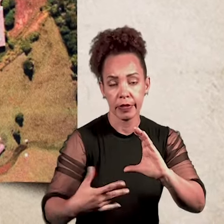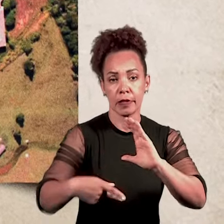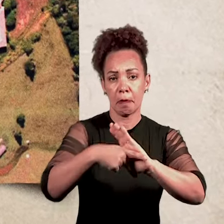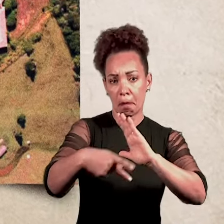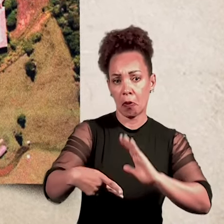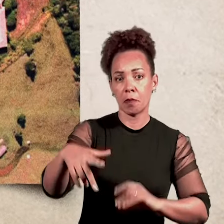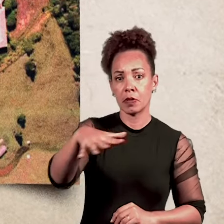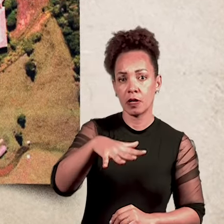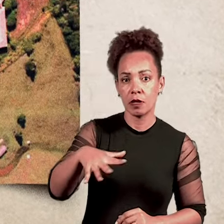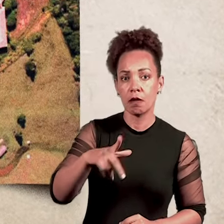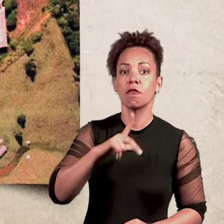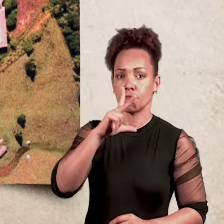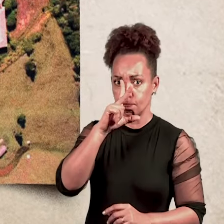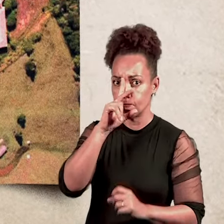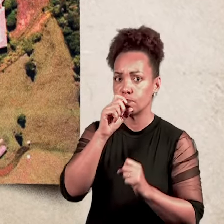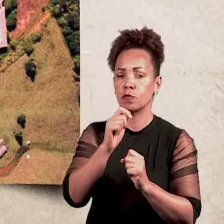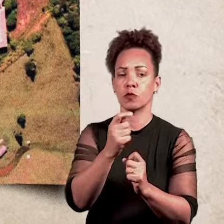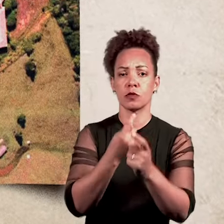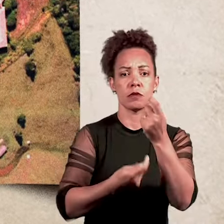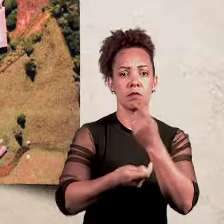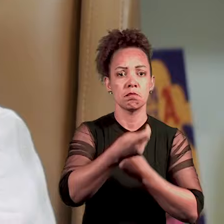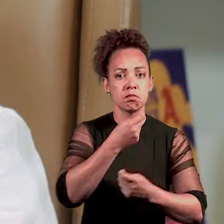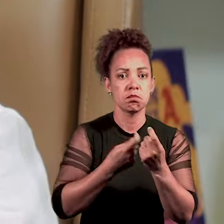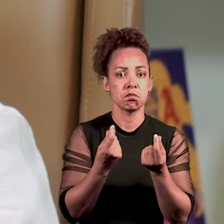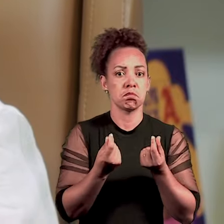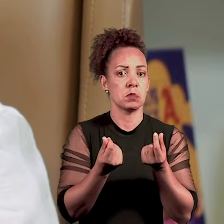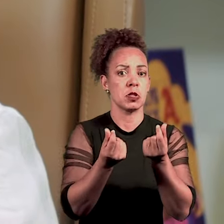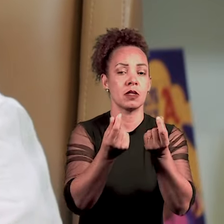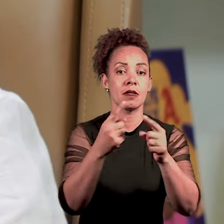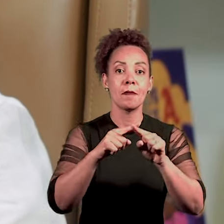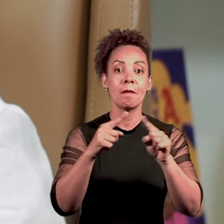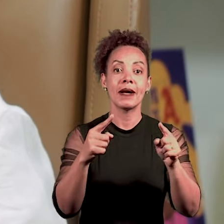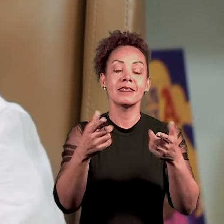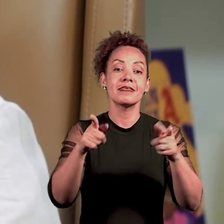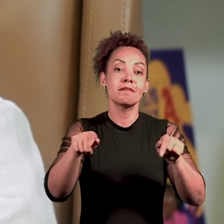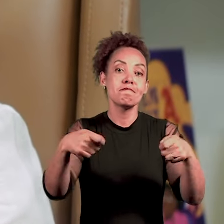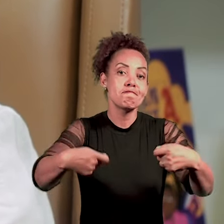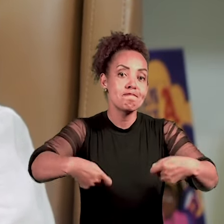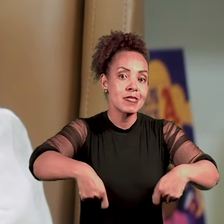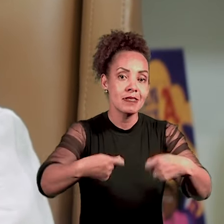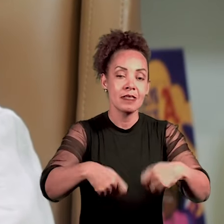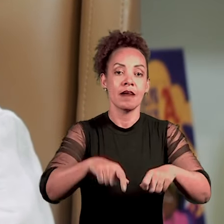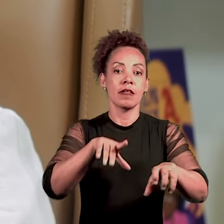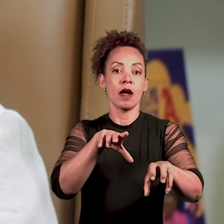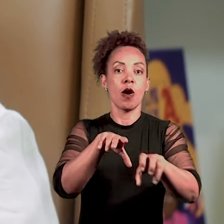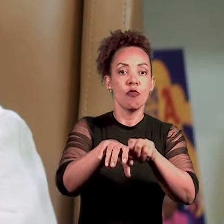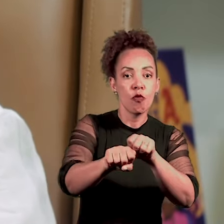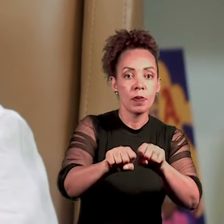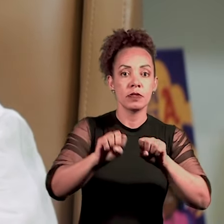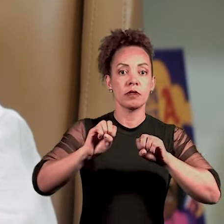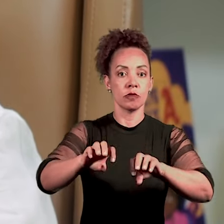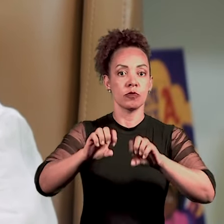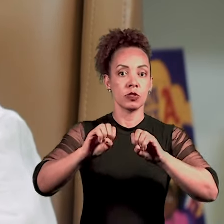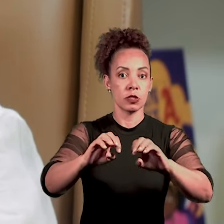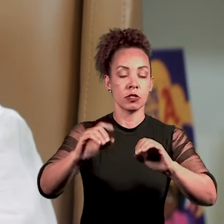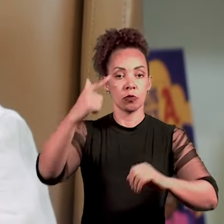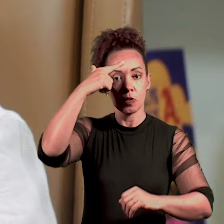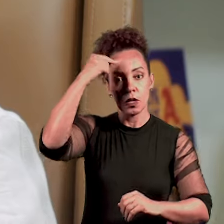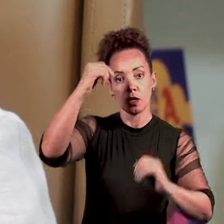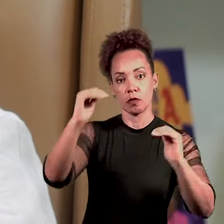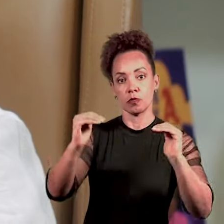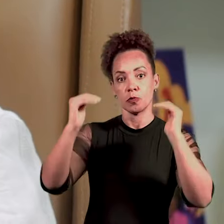né? A força da riqueza econômica da região pedia aí também uma formação acadêmica, uma